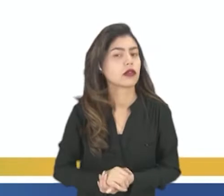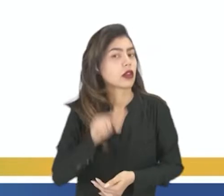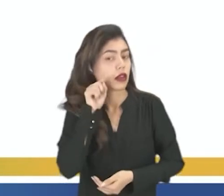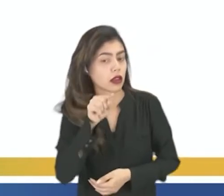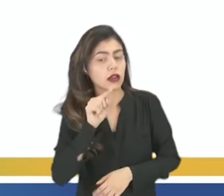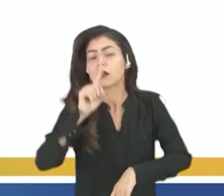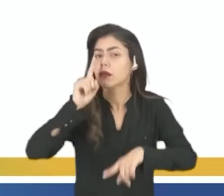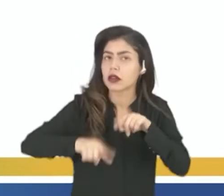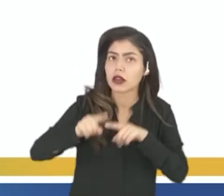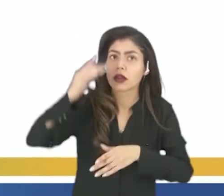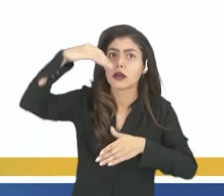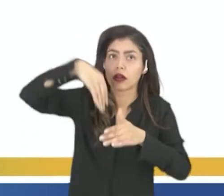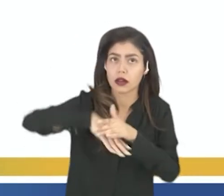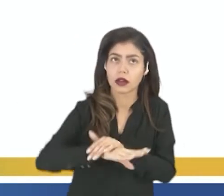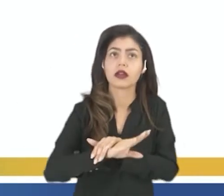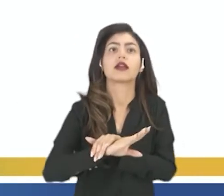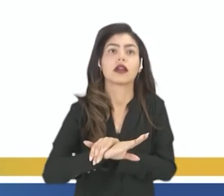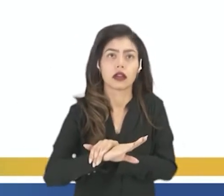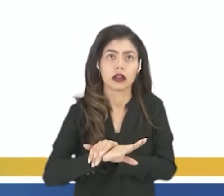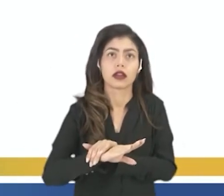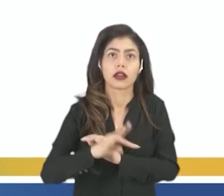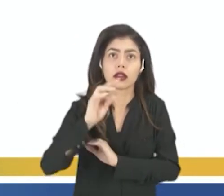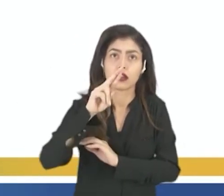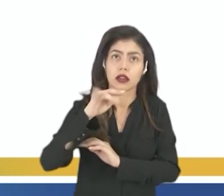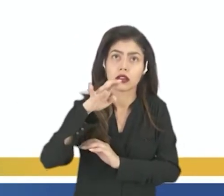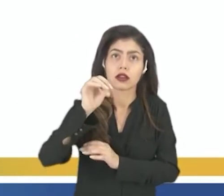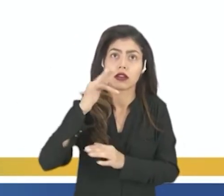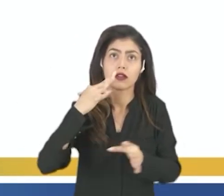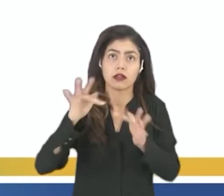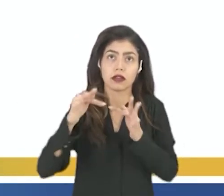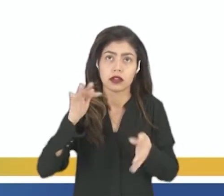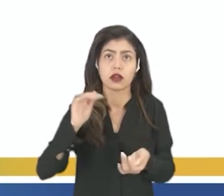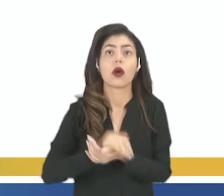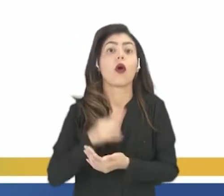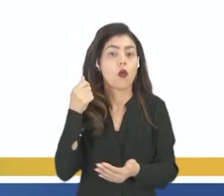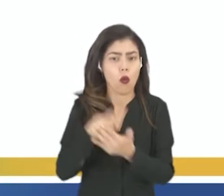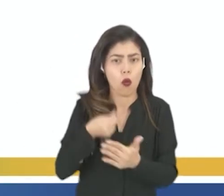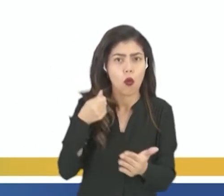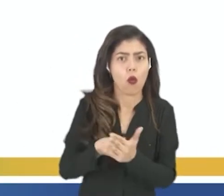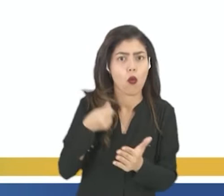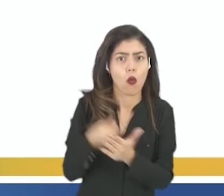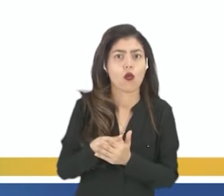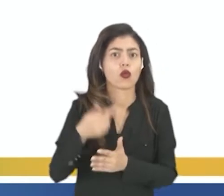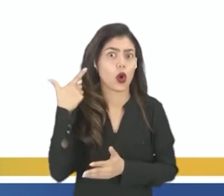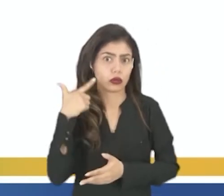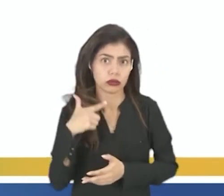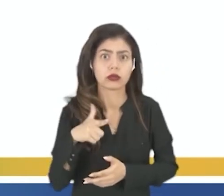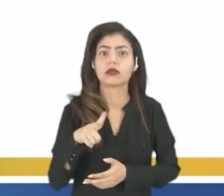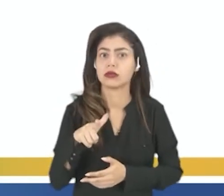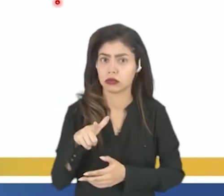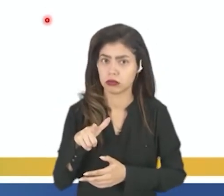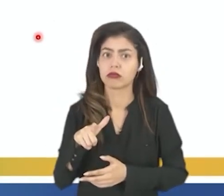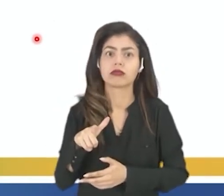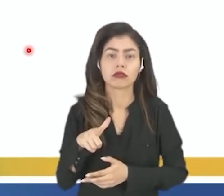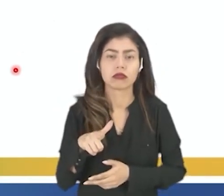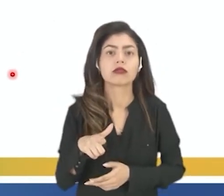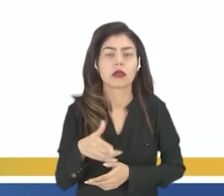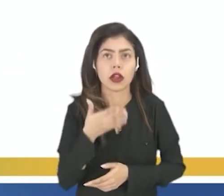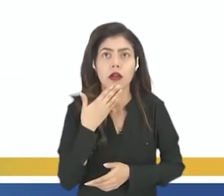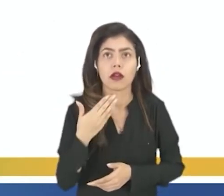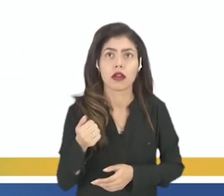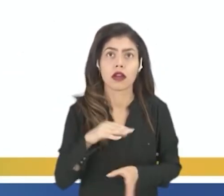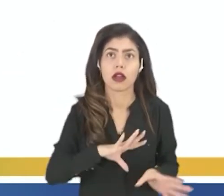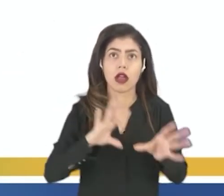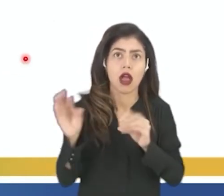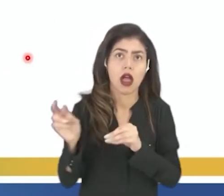Lembrando que esse material para armazenar eles passarão por testes para ver se realmente era o eficiente para digamos